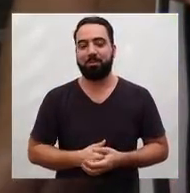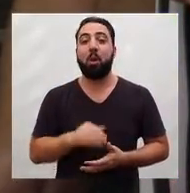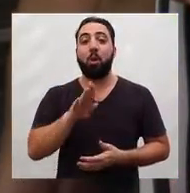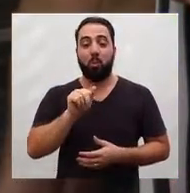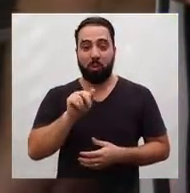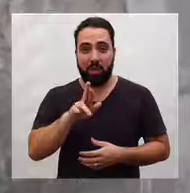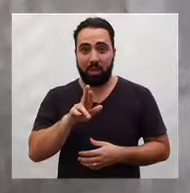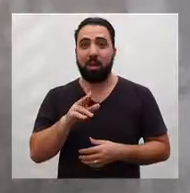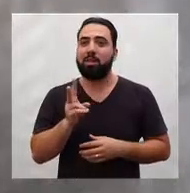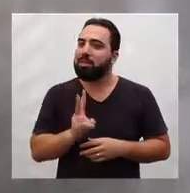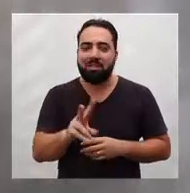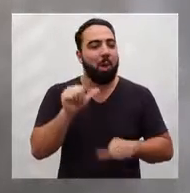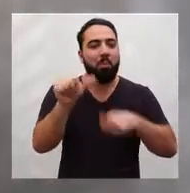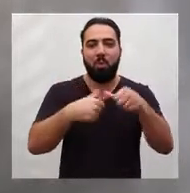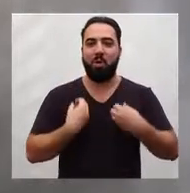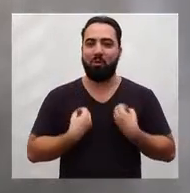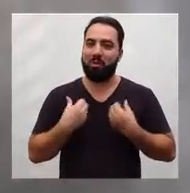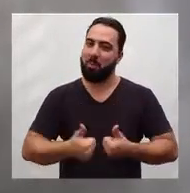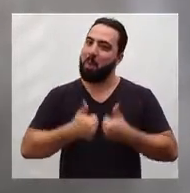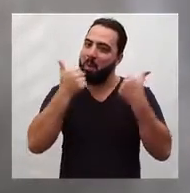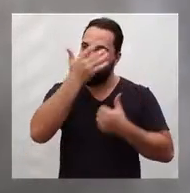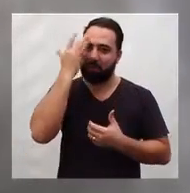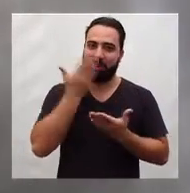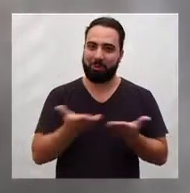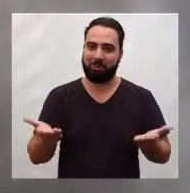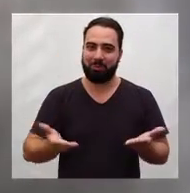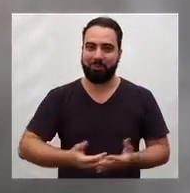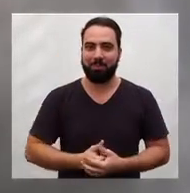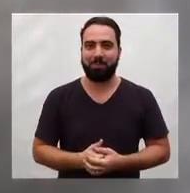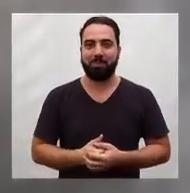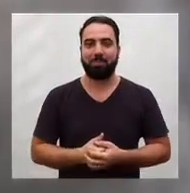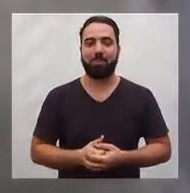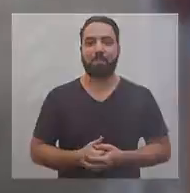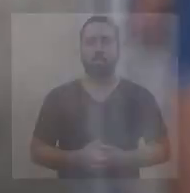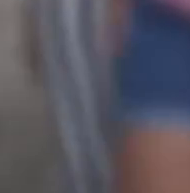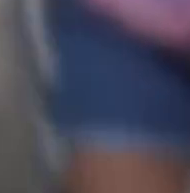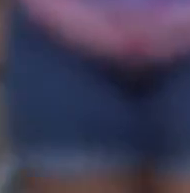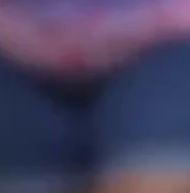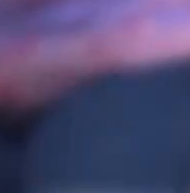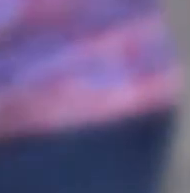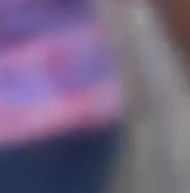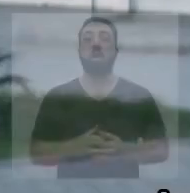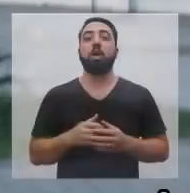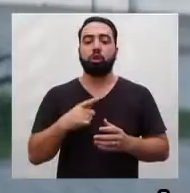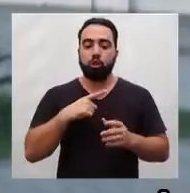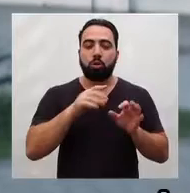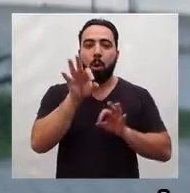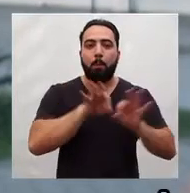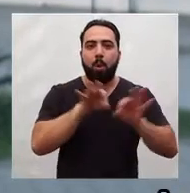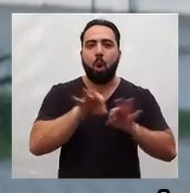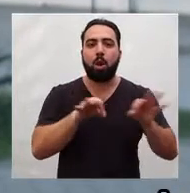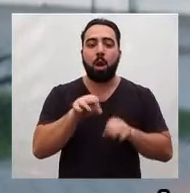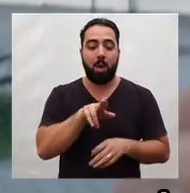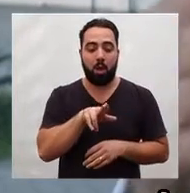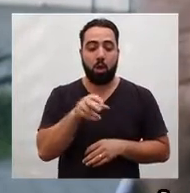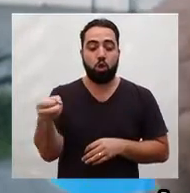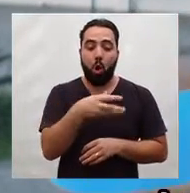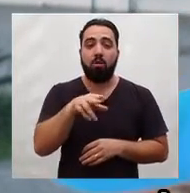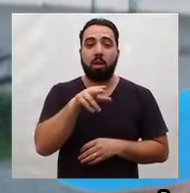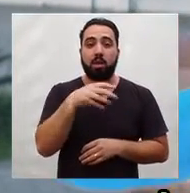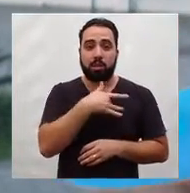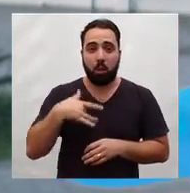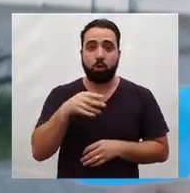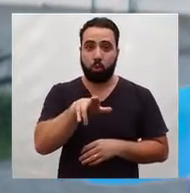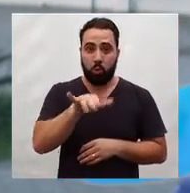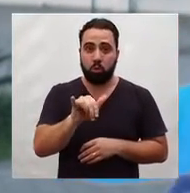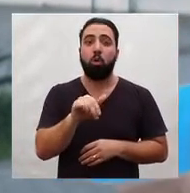muito no Bornier. Bornier, sempre mudando para melhor a vida das pessoas. Através do programa Nova